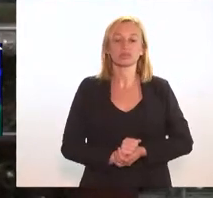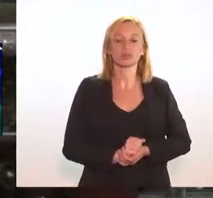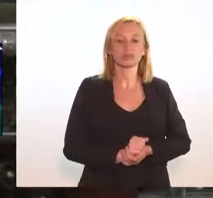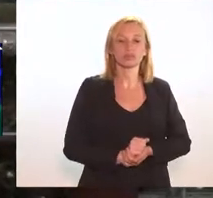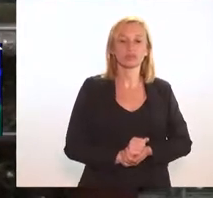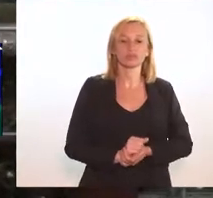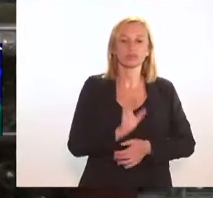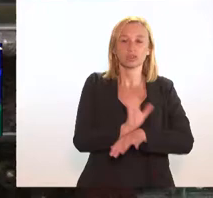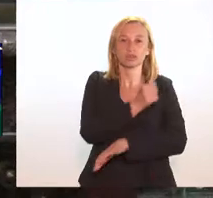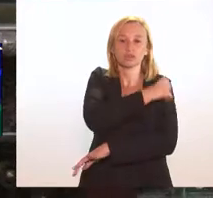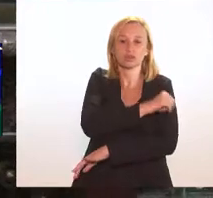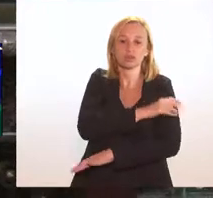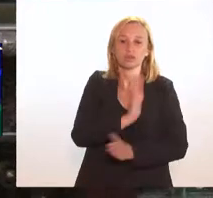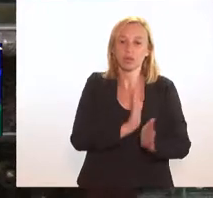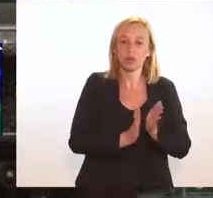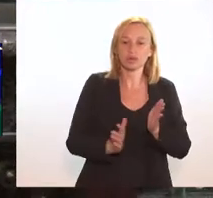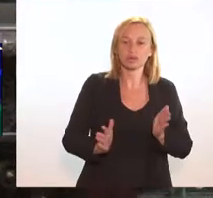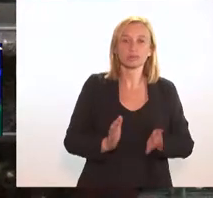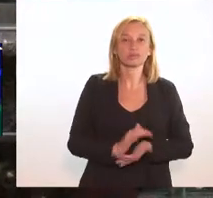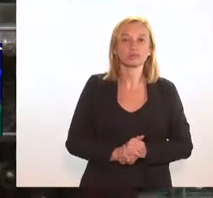coronavírus, Covid-19, no estado do Rio de Janeiro. Questão de ordem.